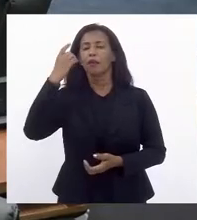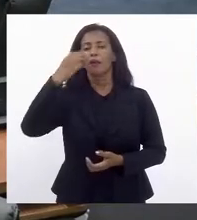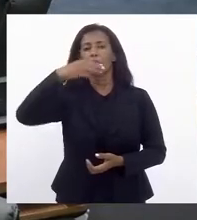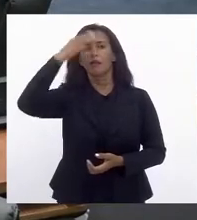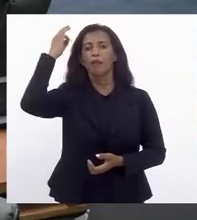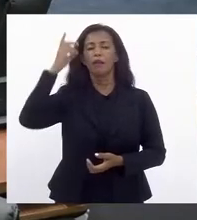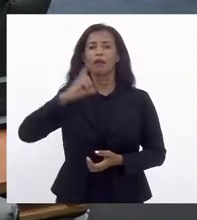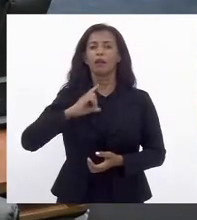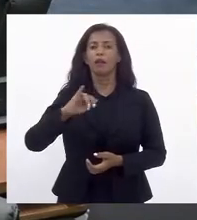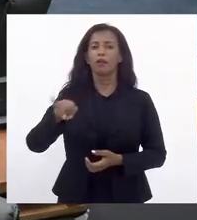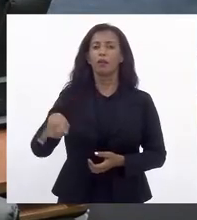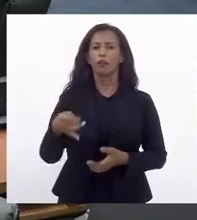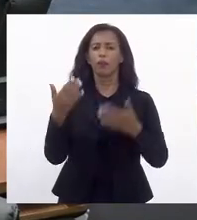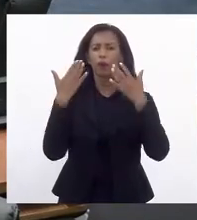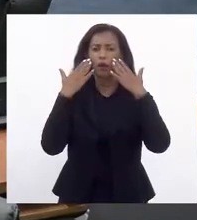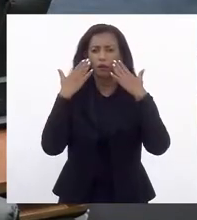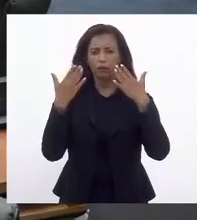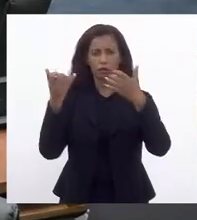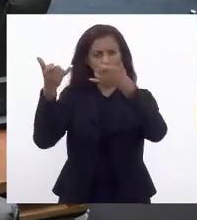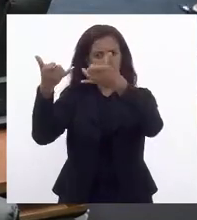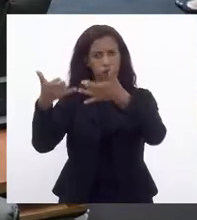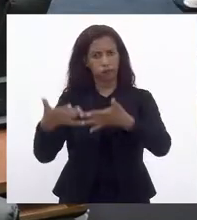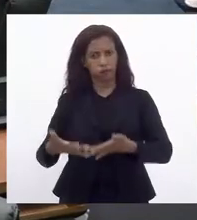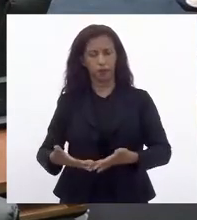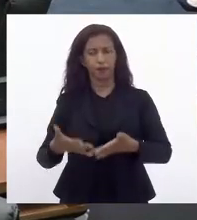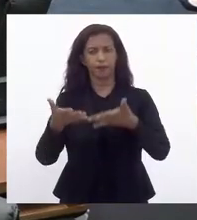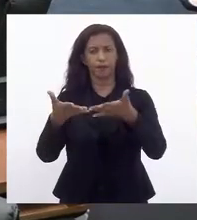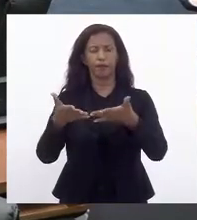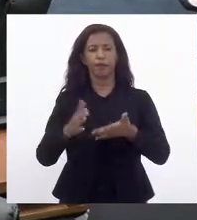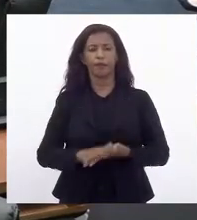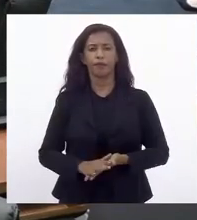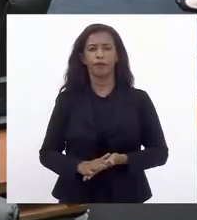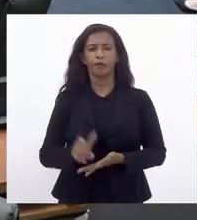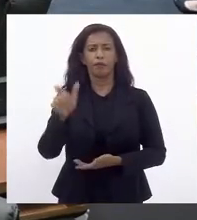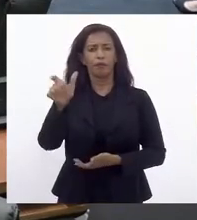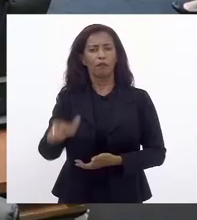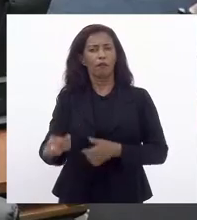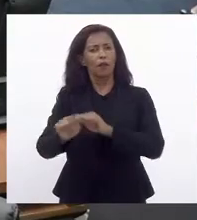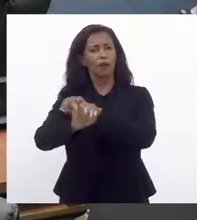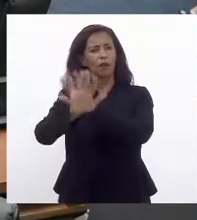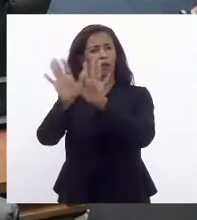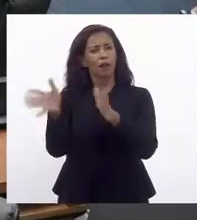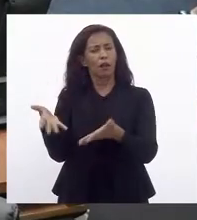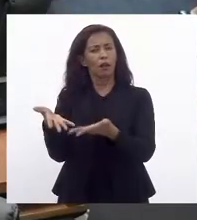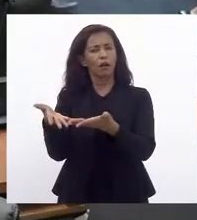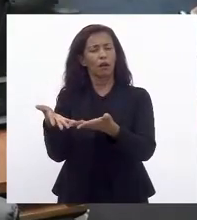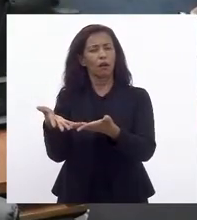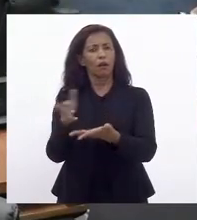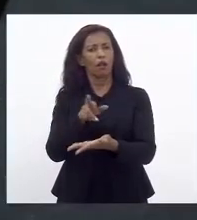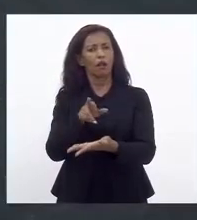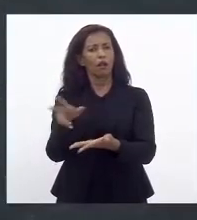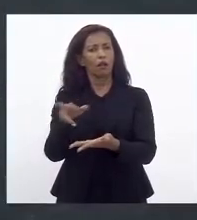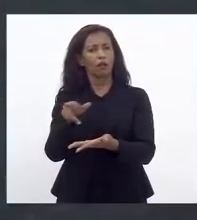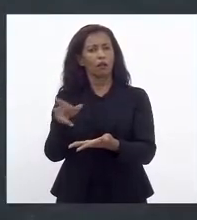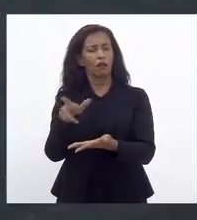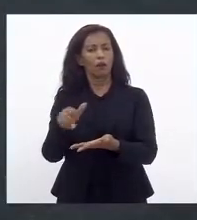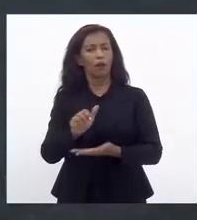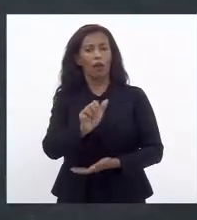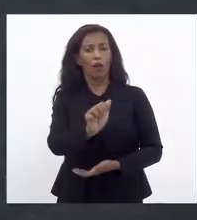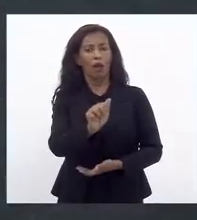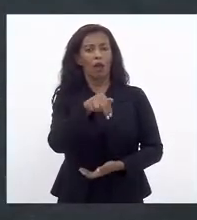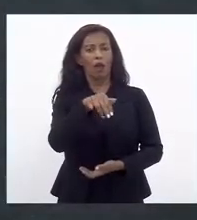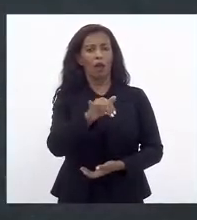a oportunidade de se expressar, ficando absolutamente claro que não é uma